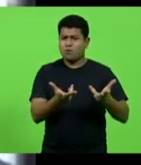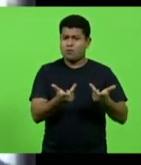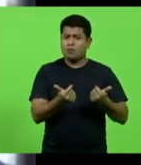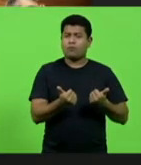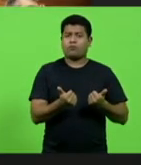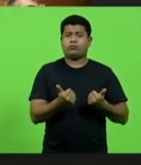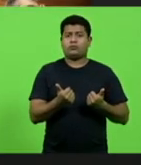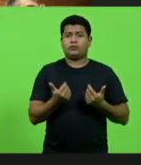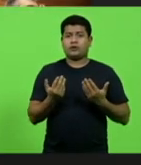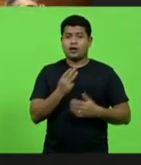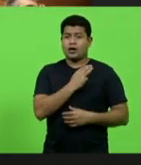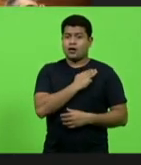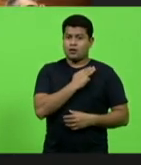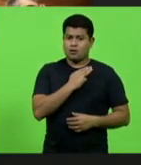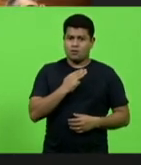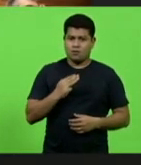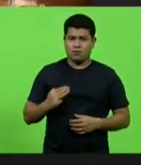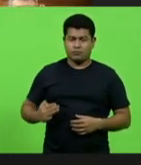famílias.